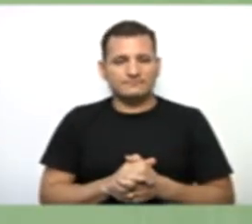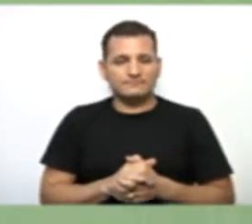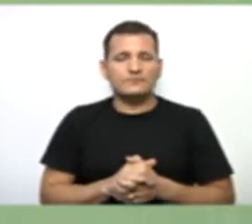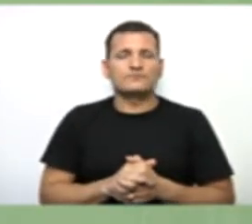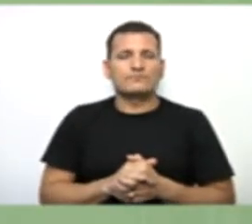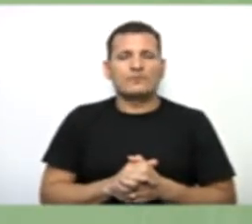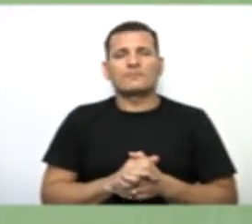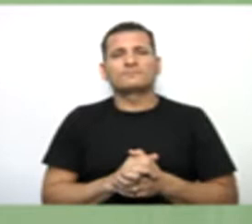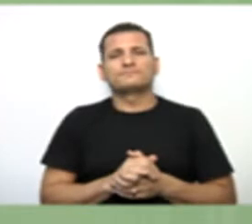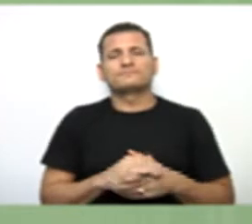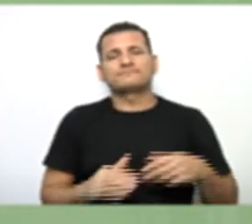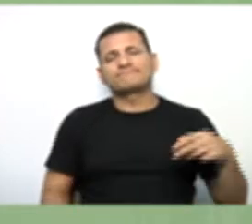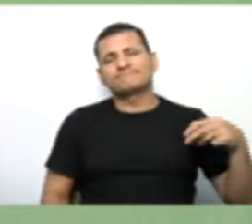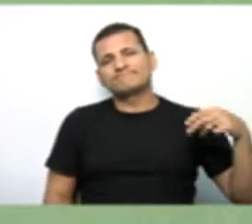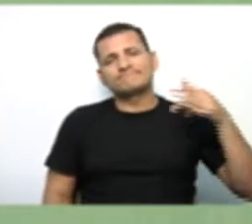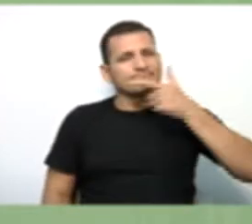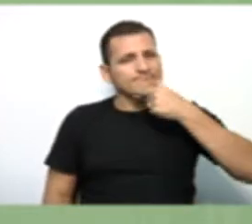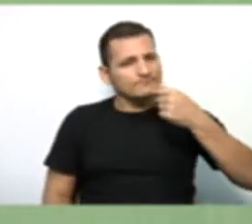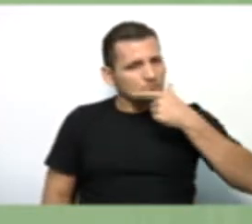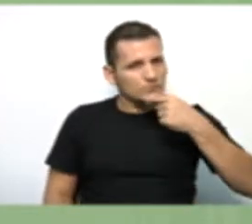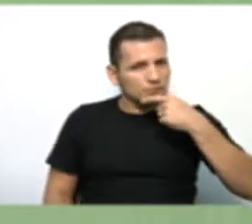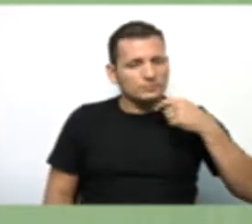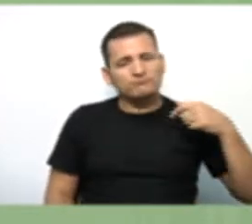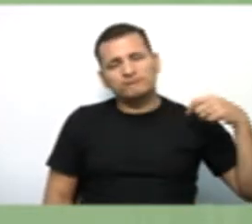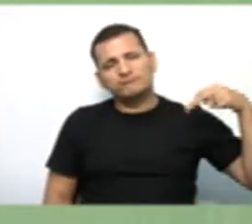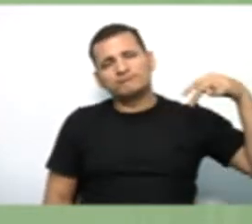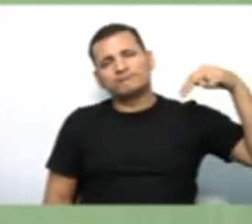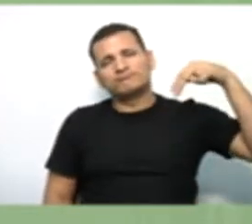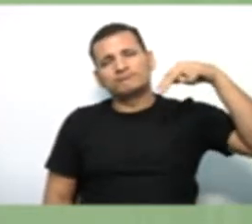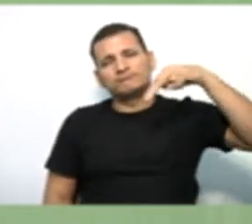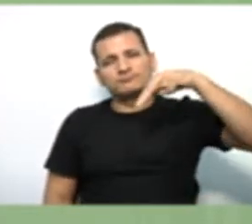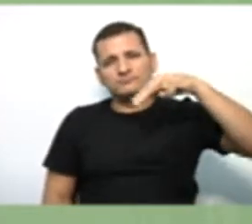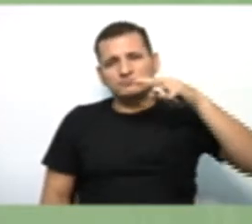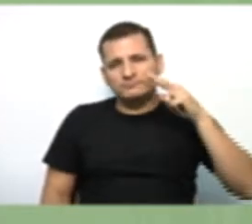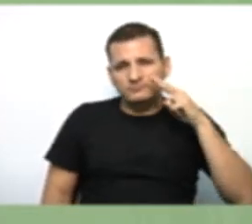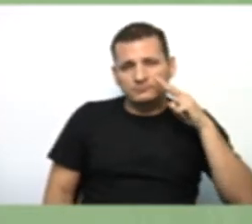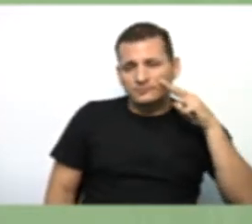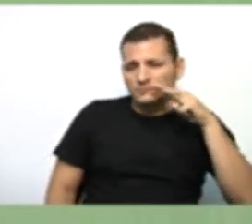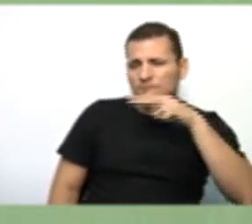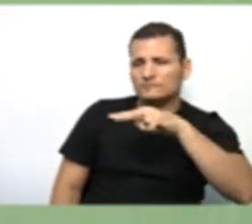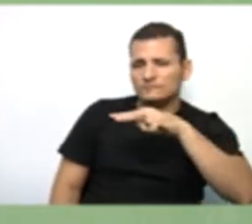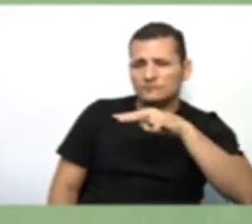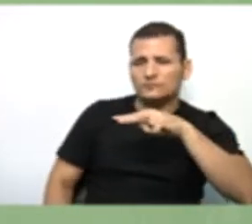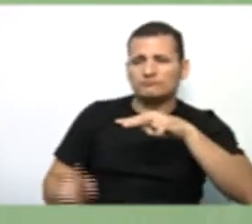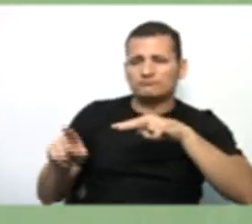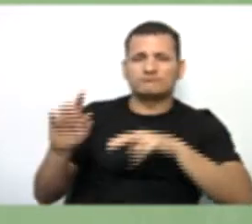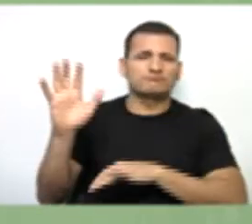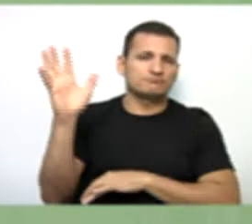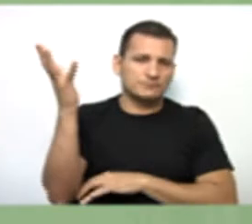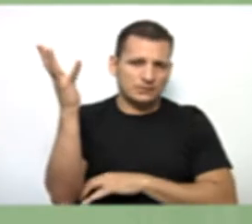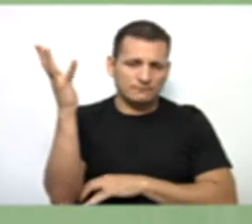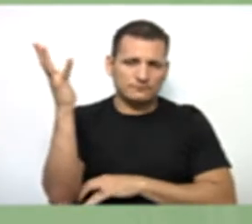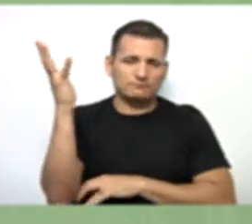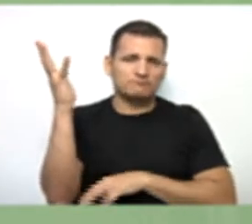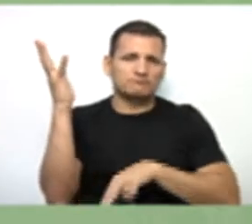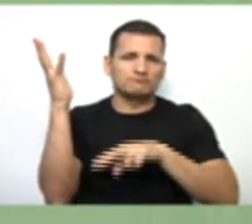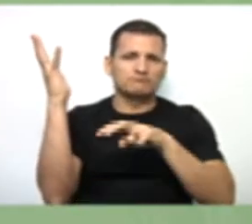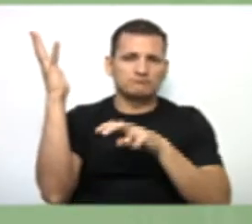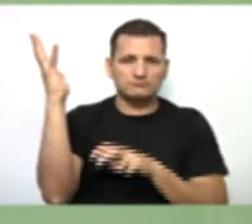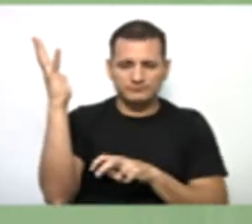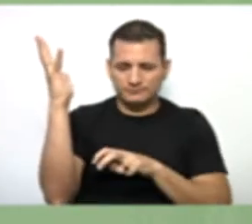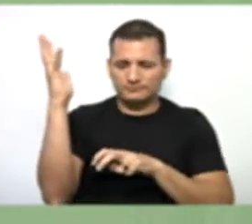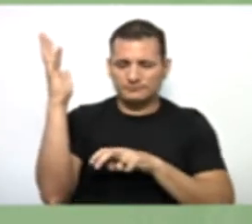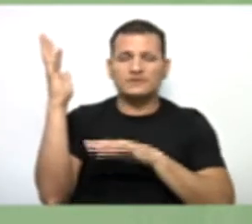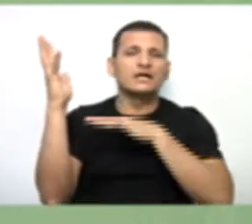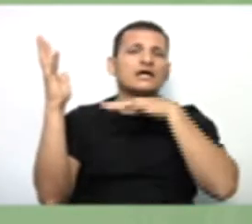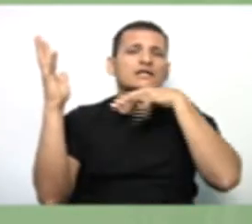Cruzando o deserto, um viajante viu um beduíno sentado no pé de uma tamareira. A pouca